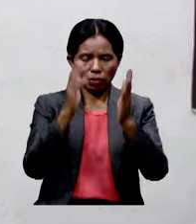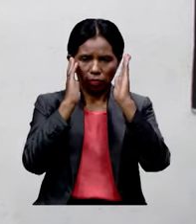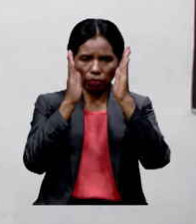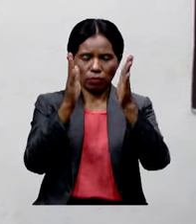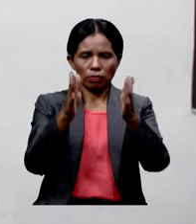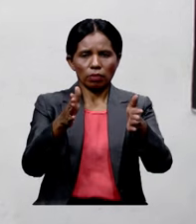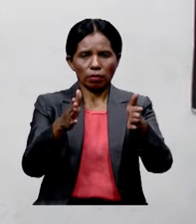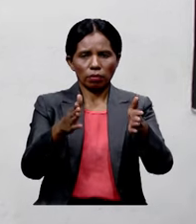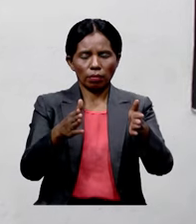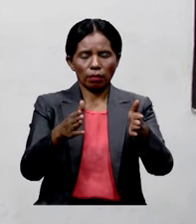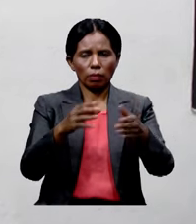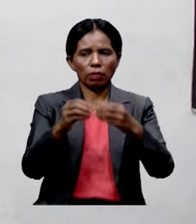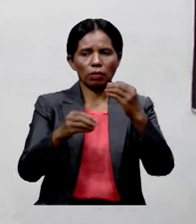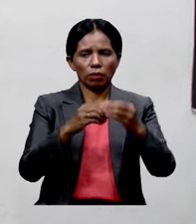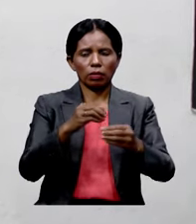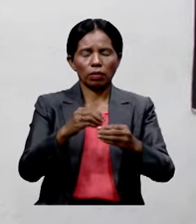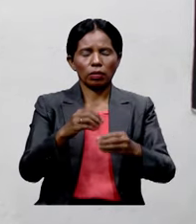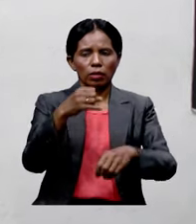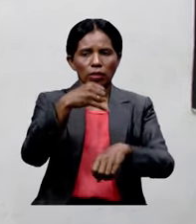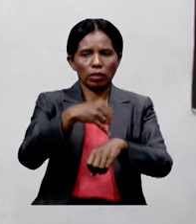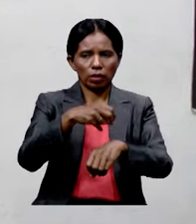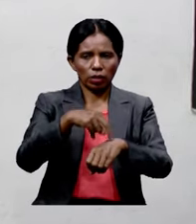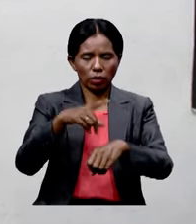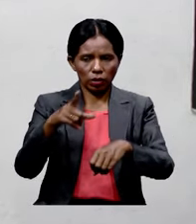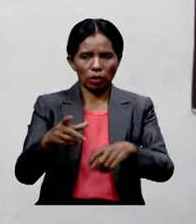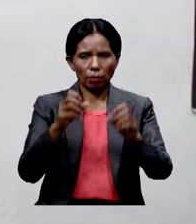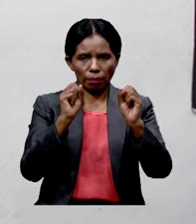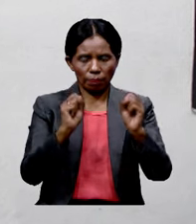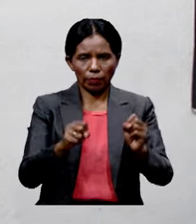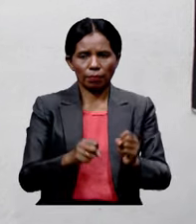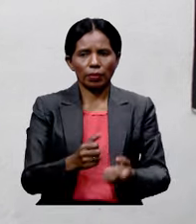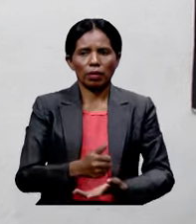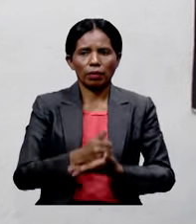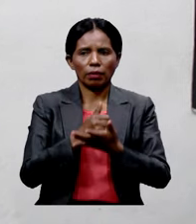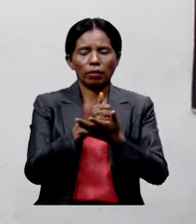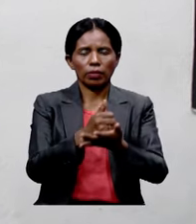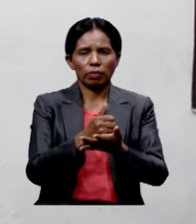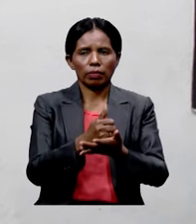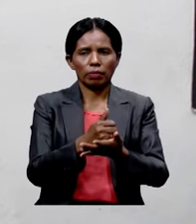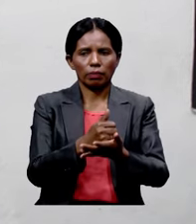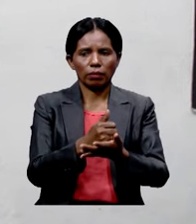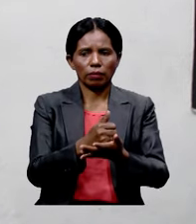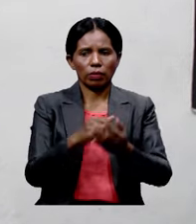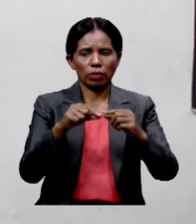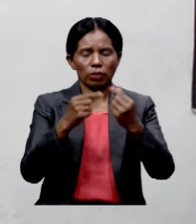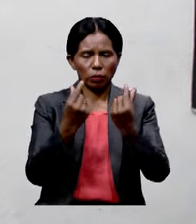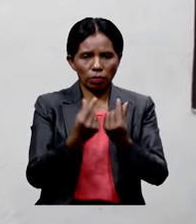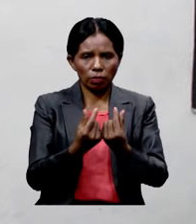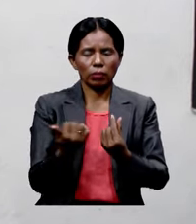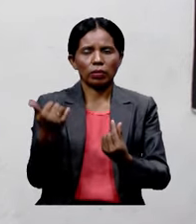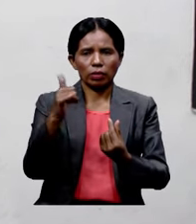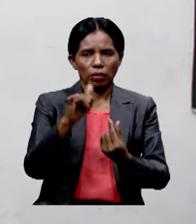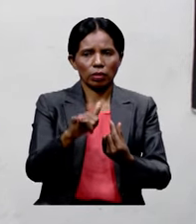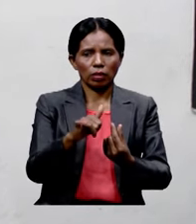assuntos relações internacionais, nebe bele apoia grupos